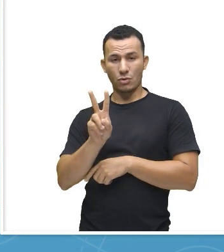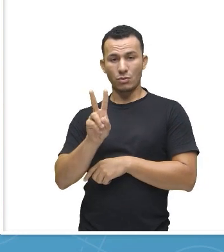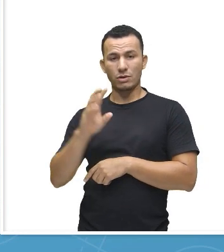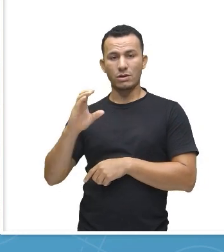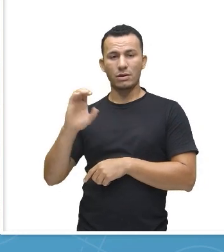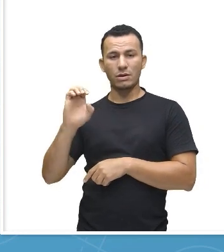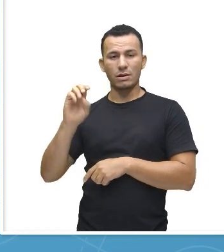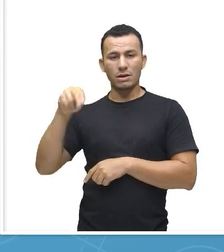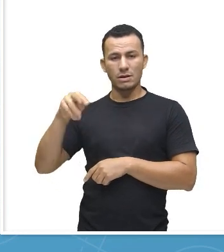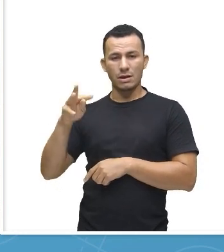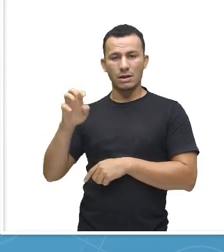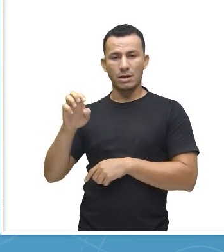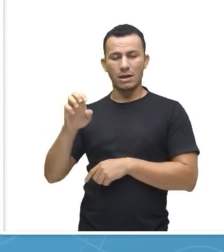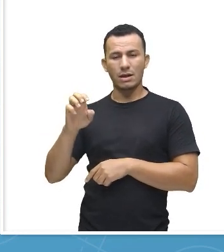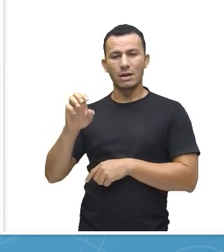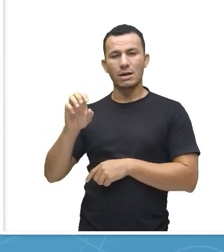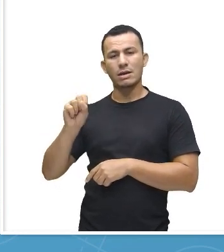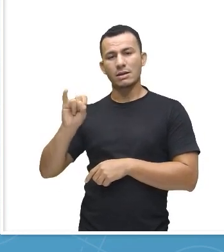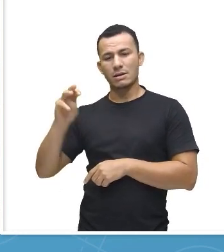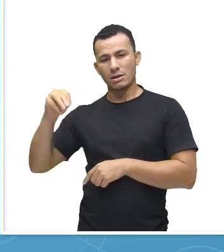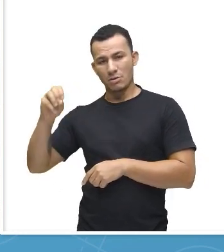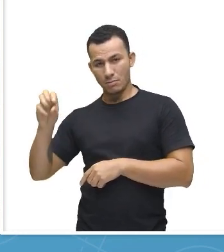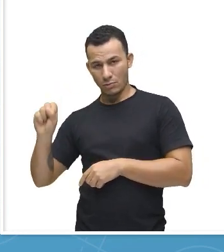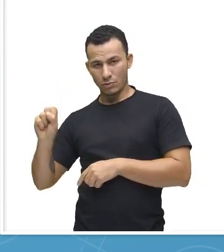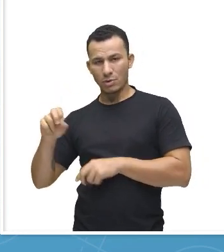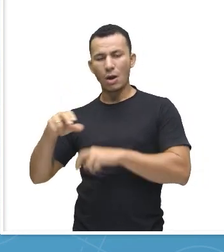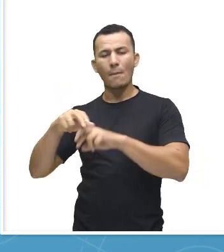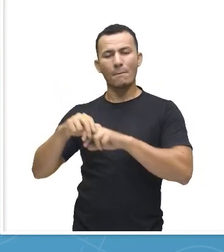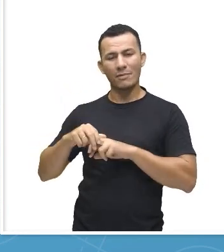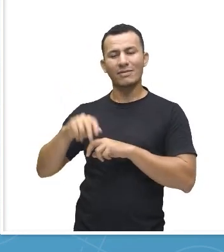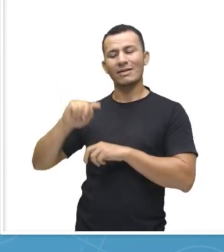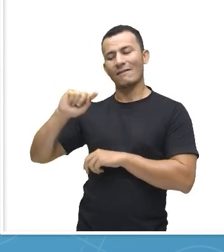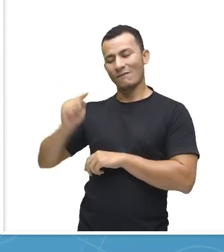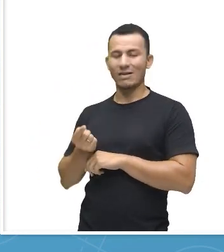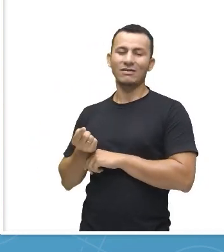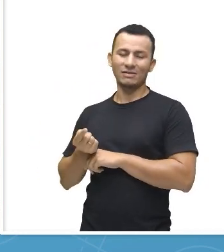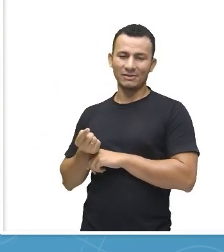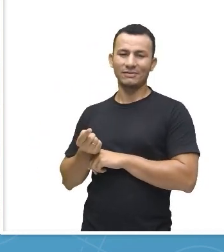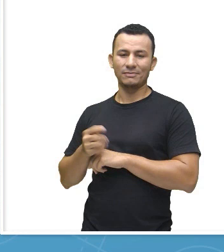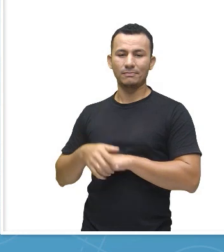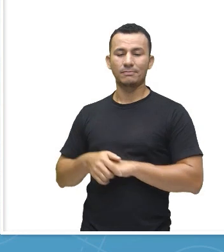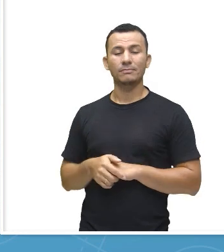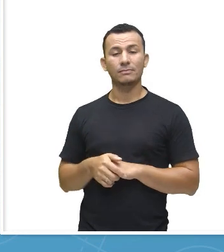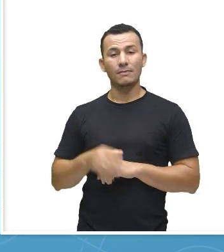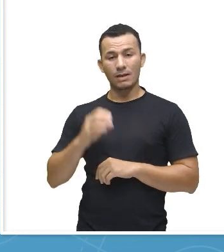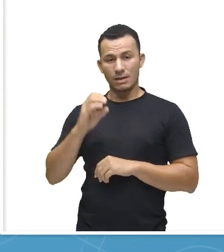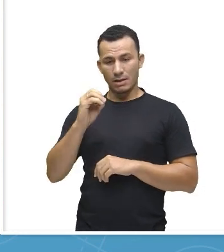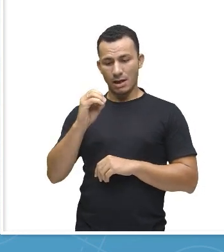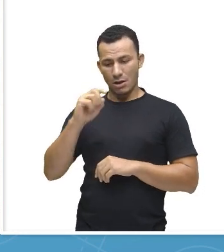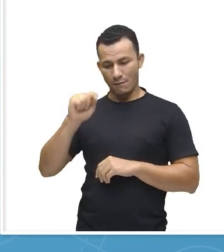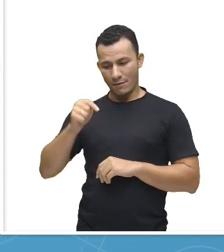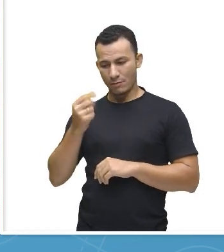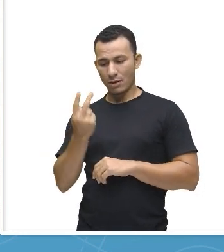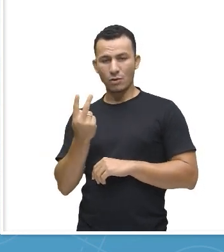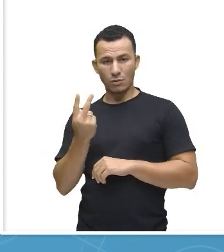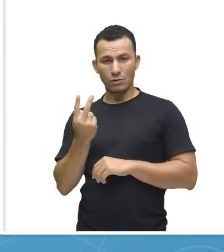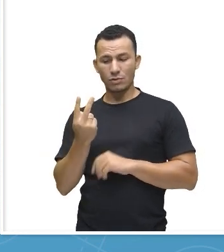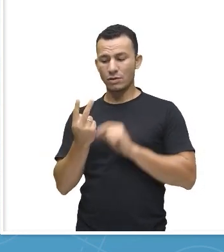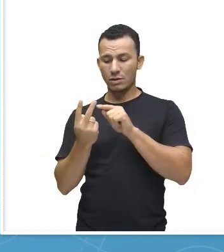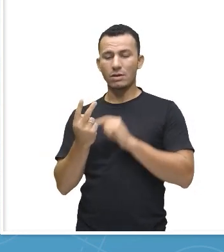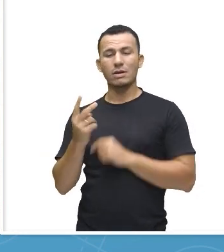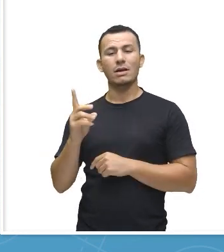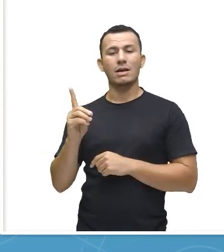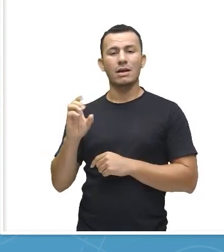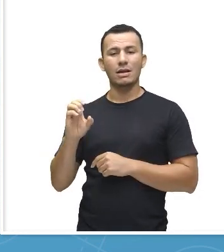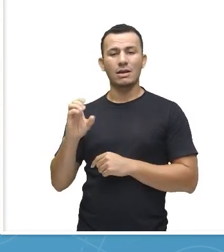2 centésimos, ó. Lembrando, ó, se eu tiver, né, 0,2, eu tenho 2 décimos, porque o 2 está na